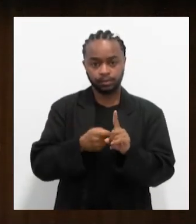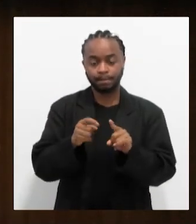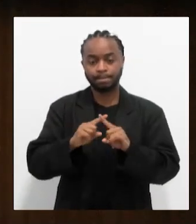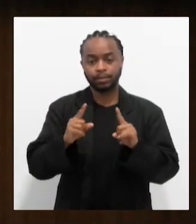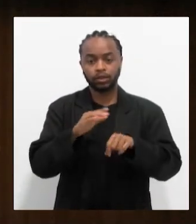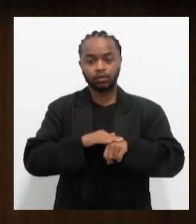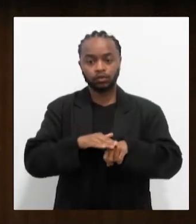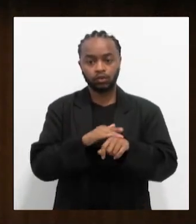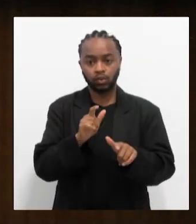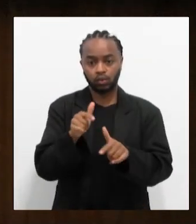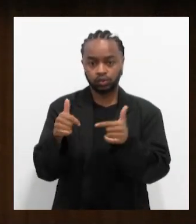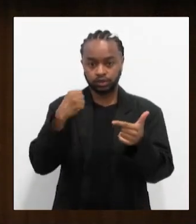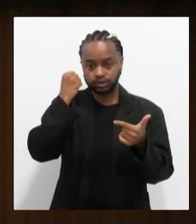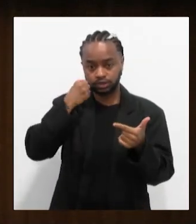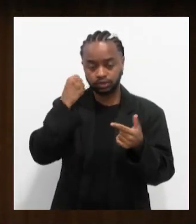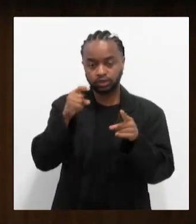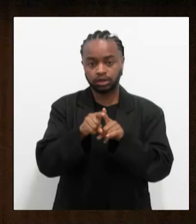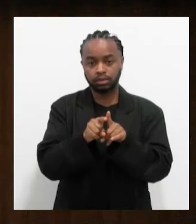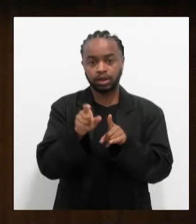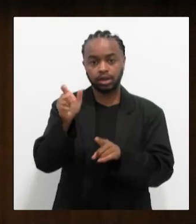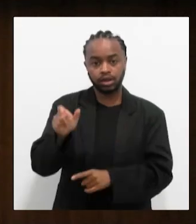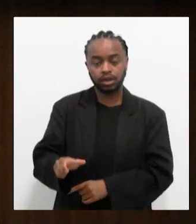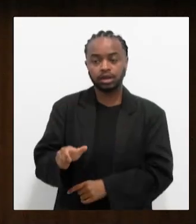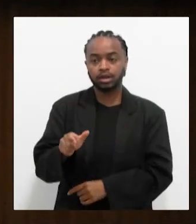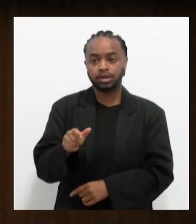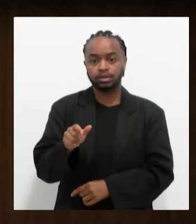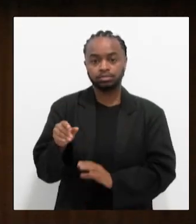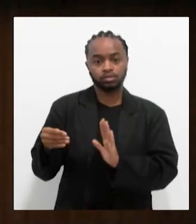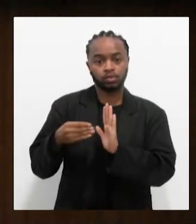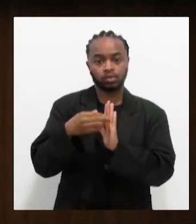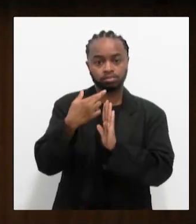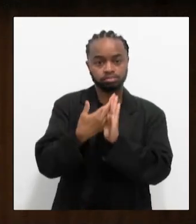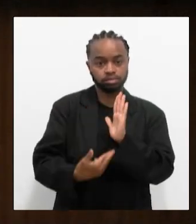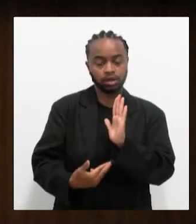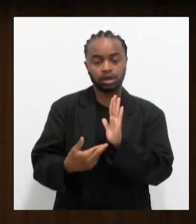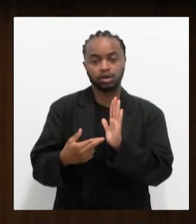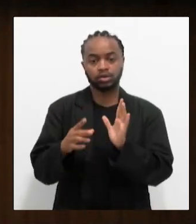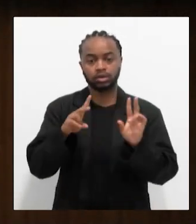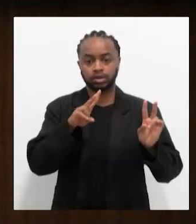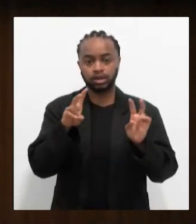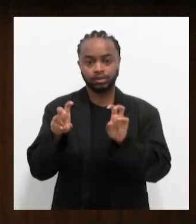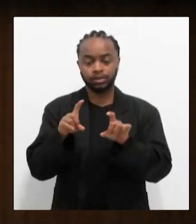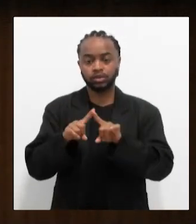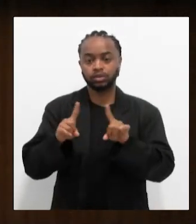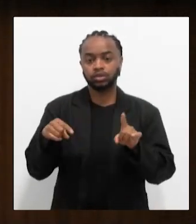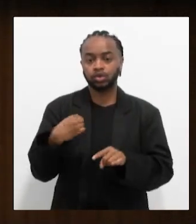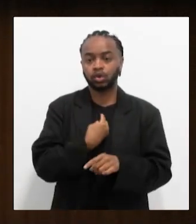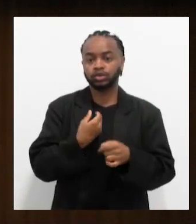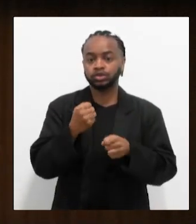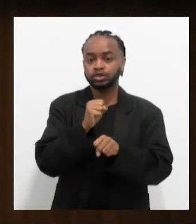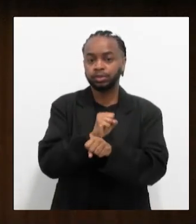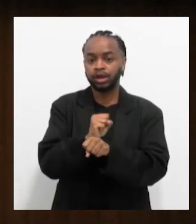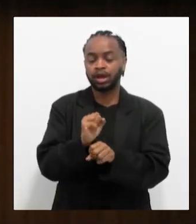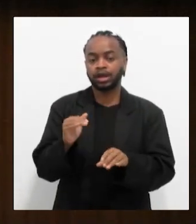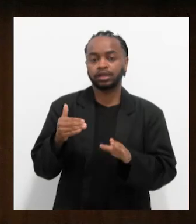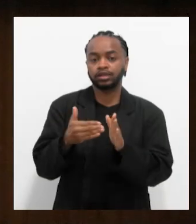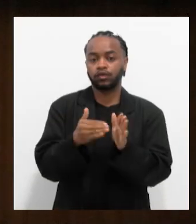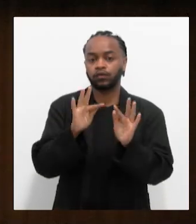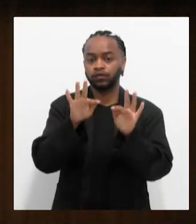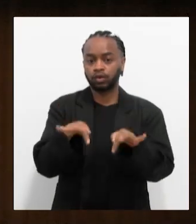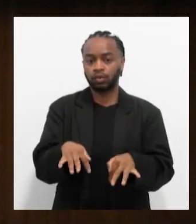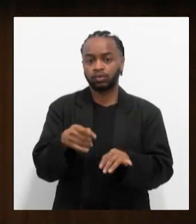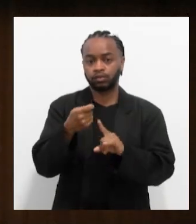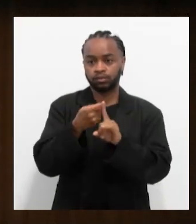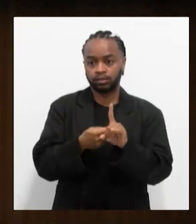Cajuru já foi colocado como relator dessa matéria, estamos aguardando a relatoria até o final desse mês, para